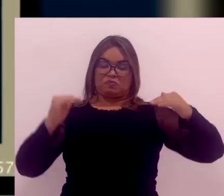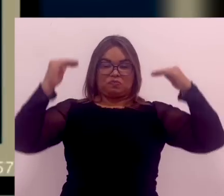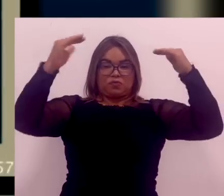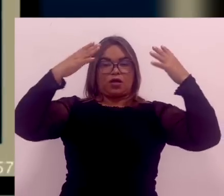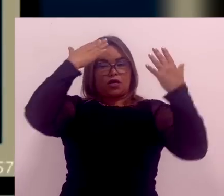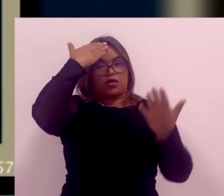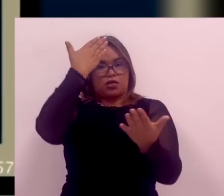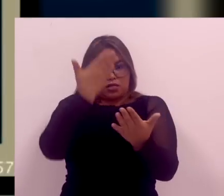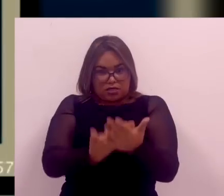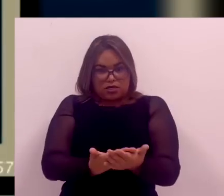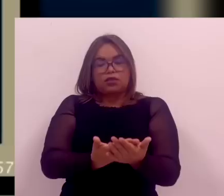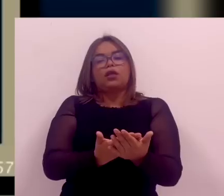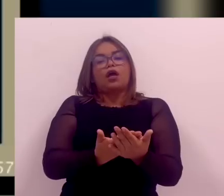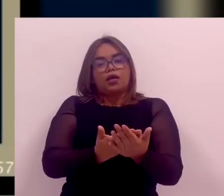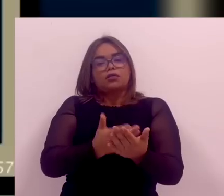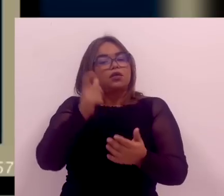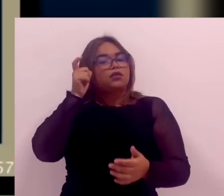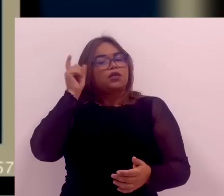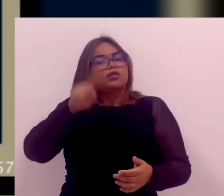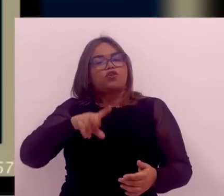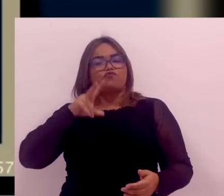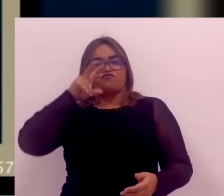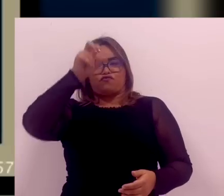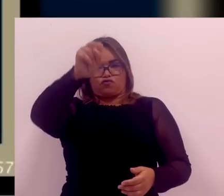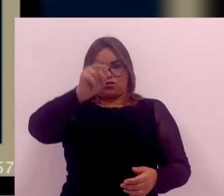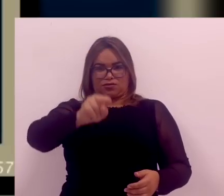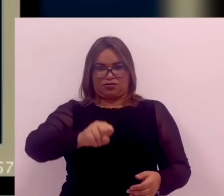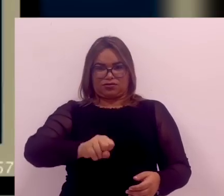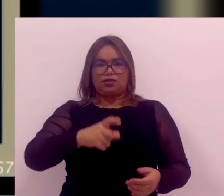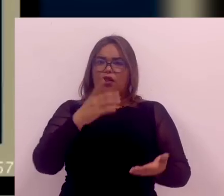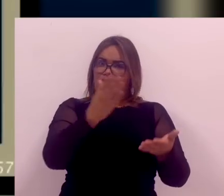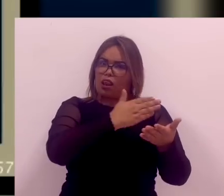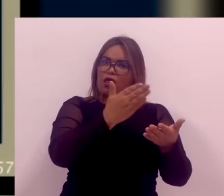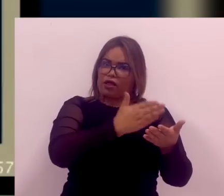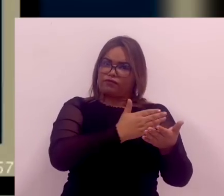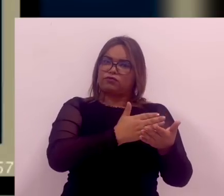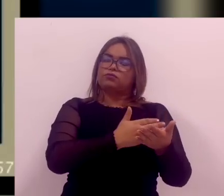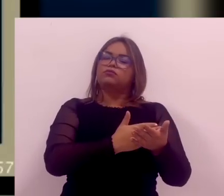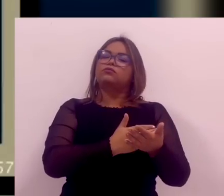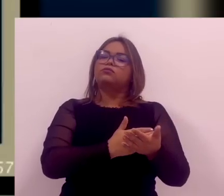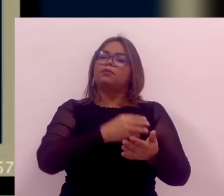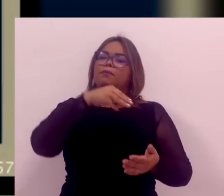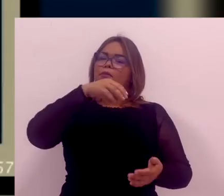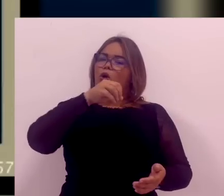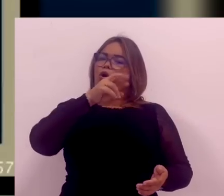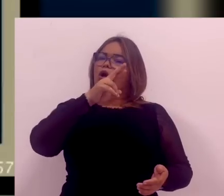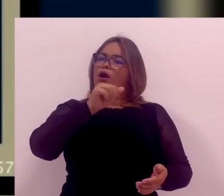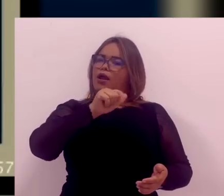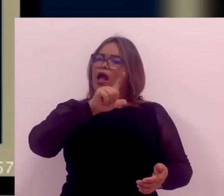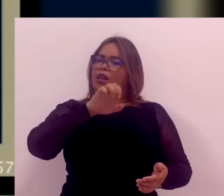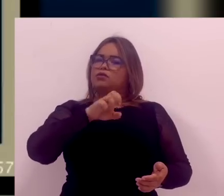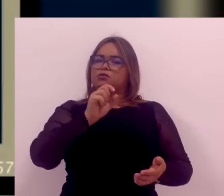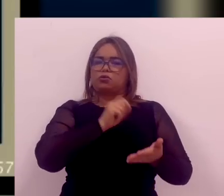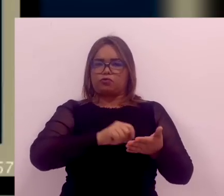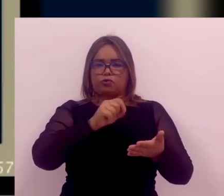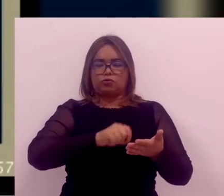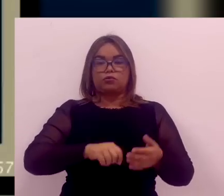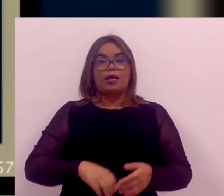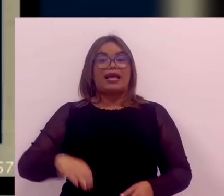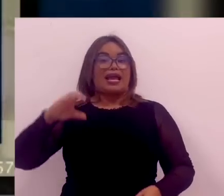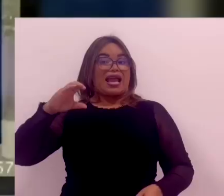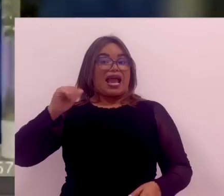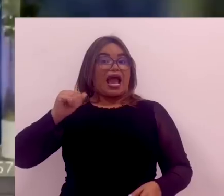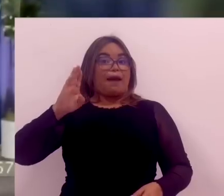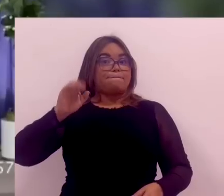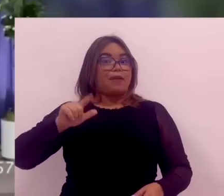uma pessoa, mas uma força. Albert Pike, Morais e Dogma, página 102. A concepção de Deus. A Cabala